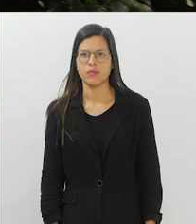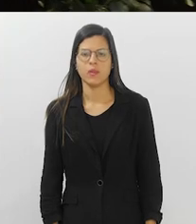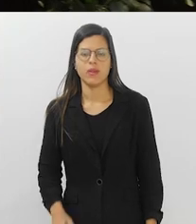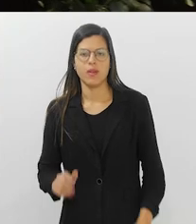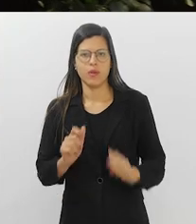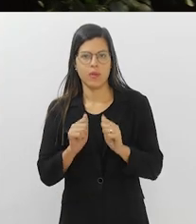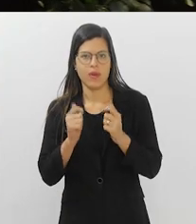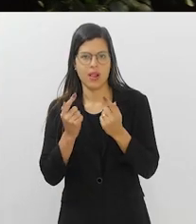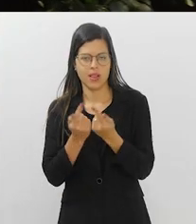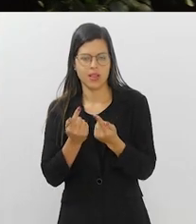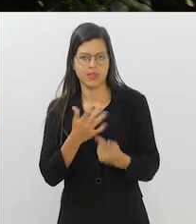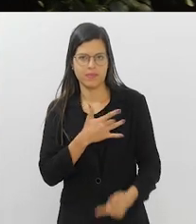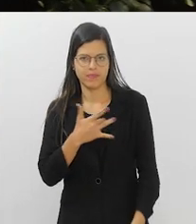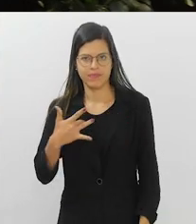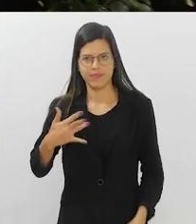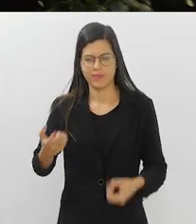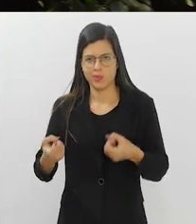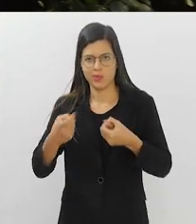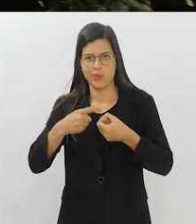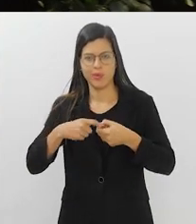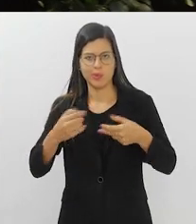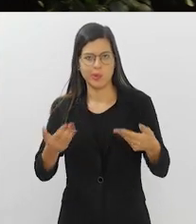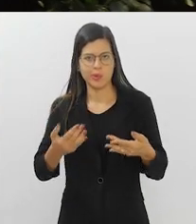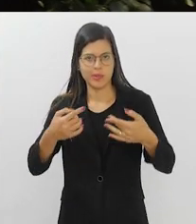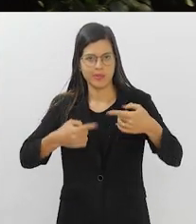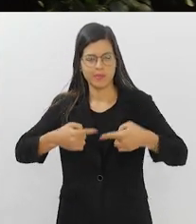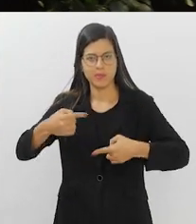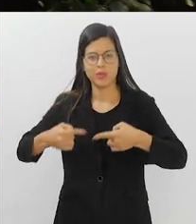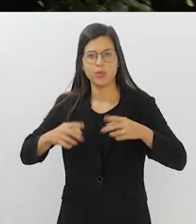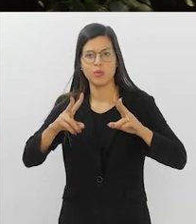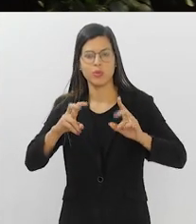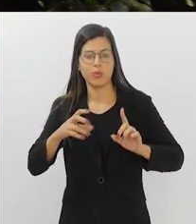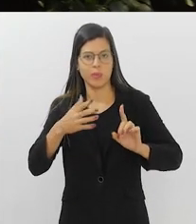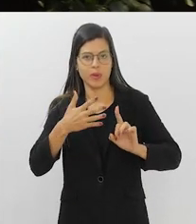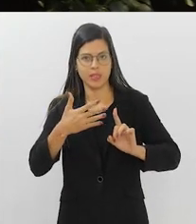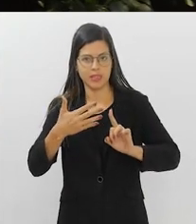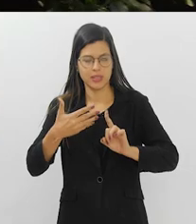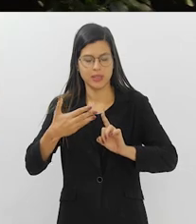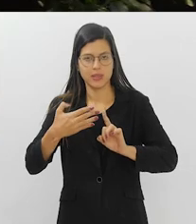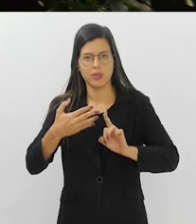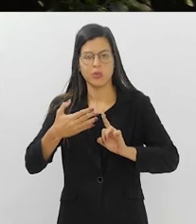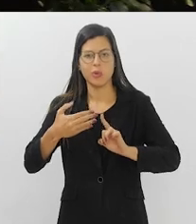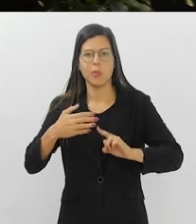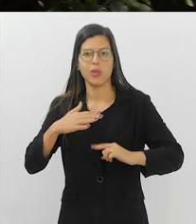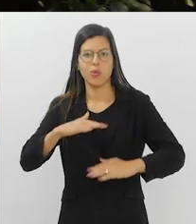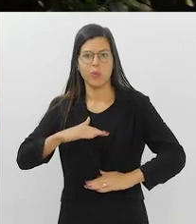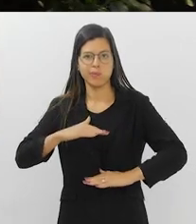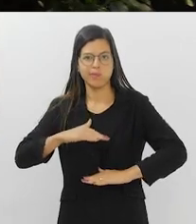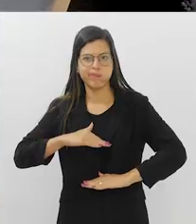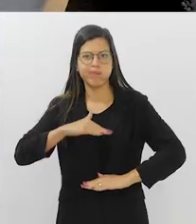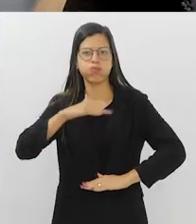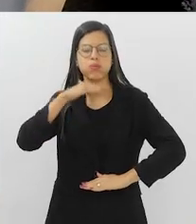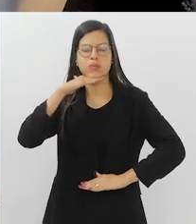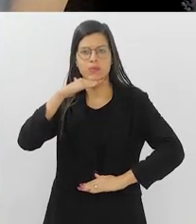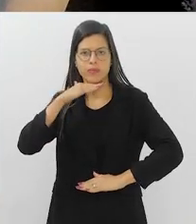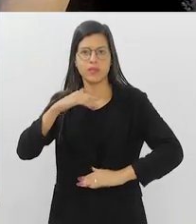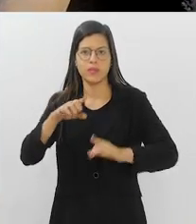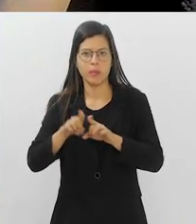O Alerj Saúde está de volta e hoje debatemos a síndrome de burnout e a redução na escala de trabalho. Ô